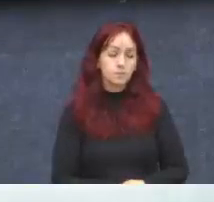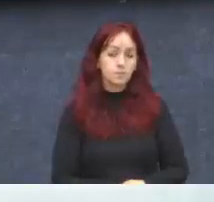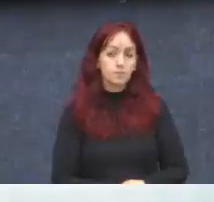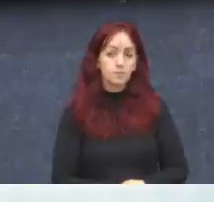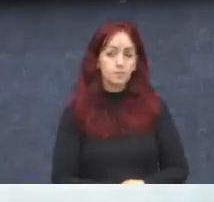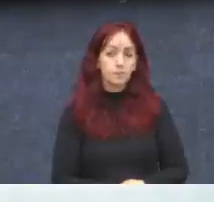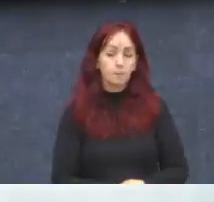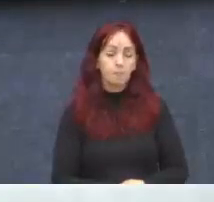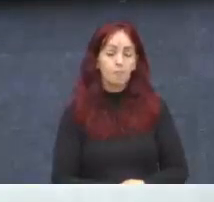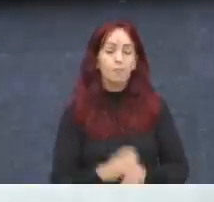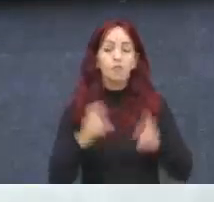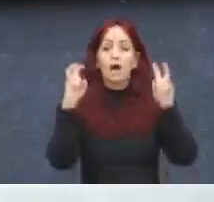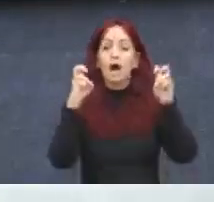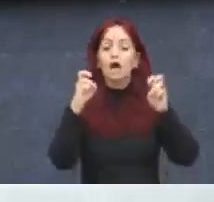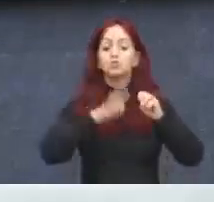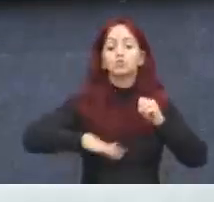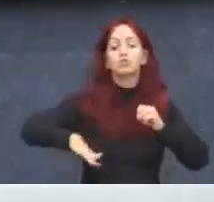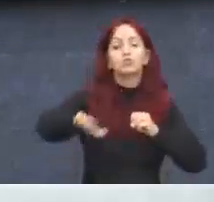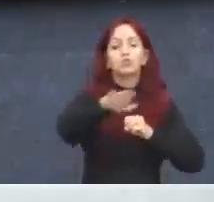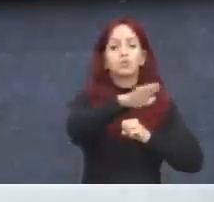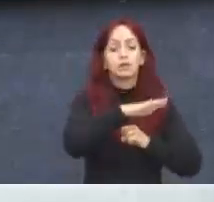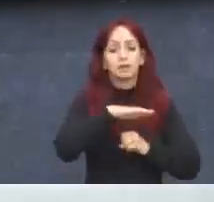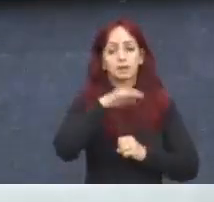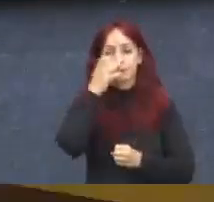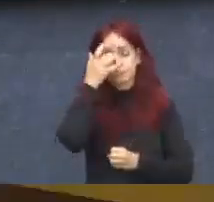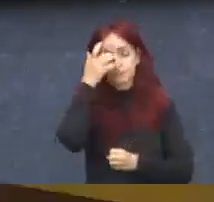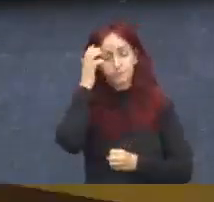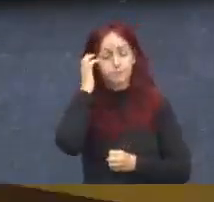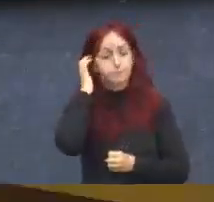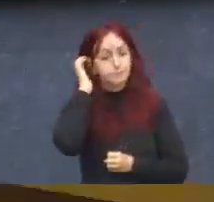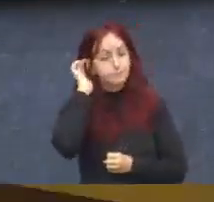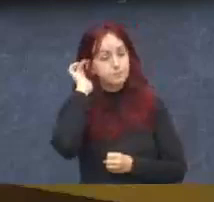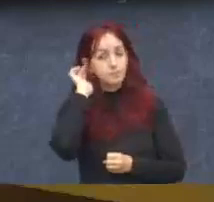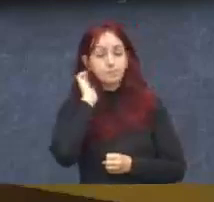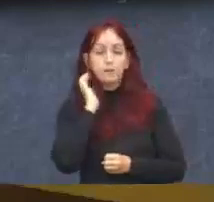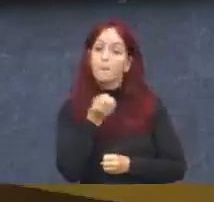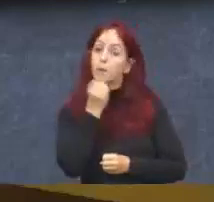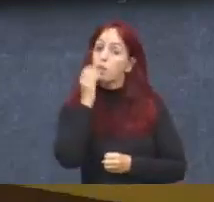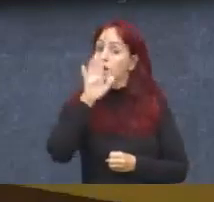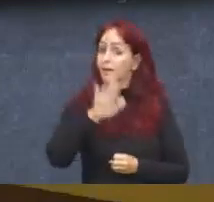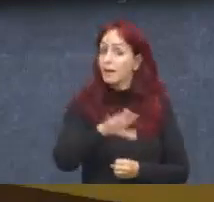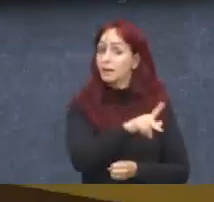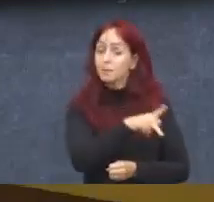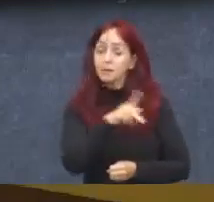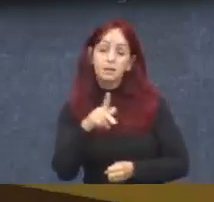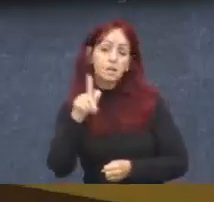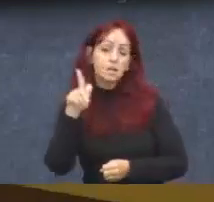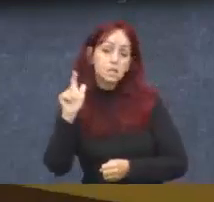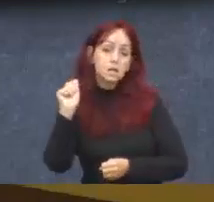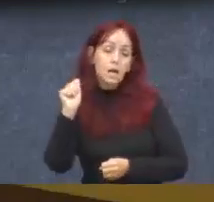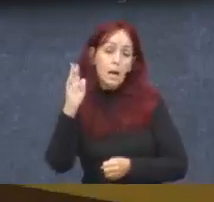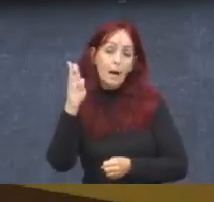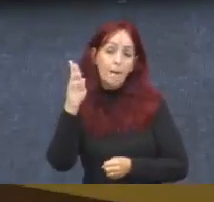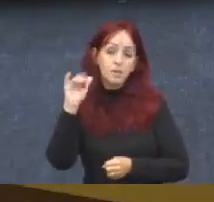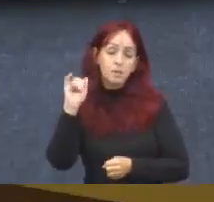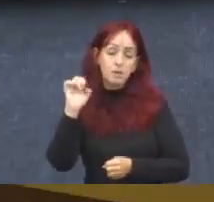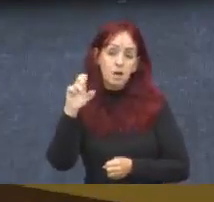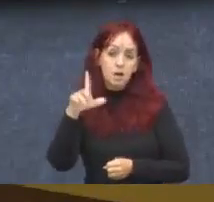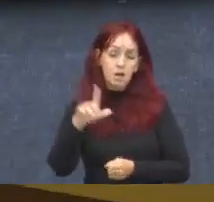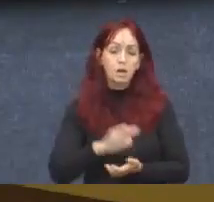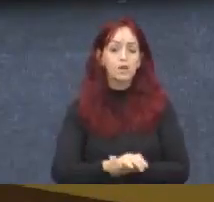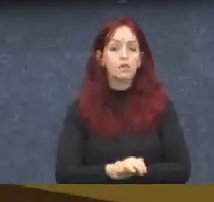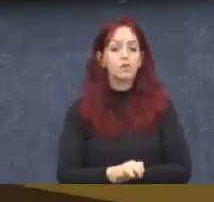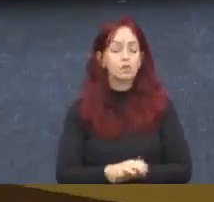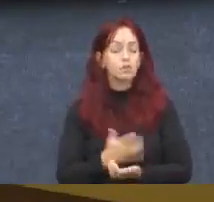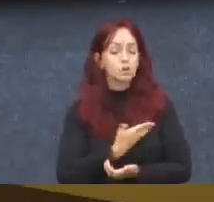Assuntos gerais, vereador Bruno Pedralva, Partido dos Trabalhadores. Boa tarde, meu presidente Gabriel, caras vereadoras,